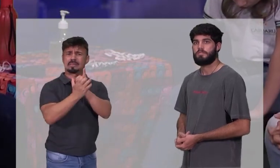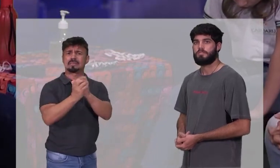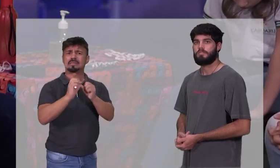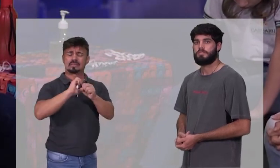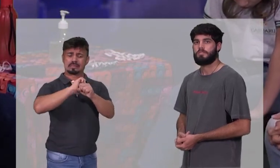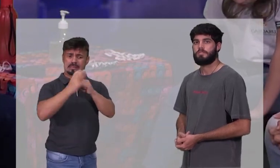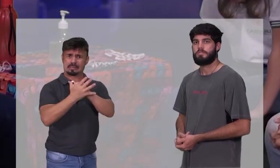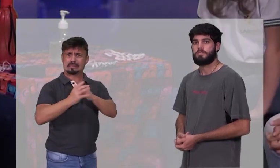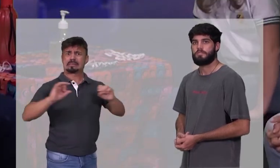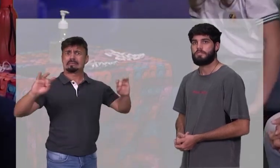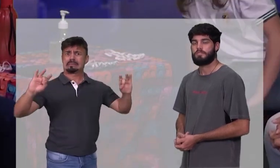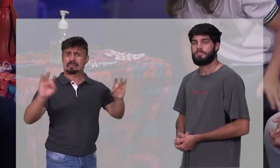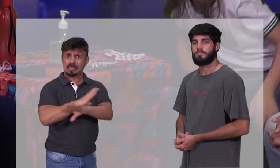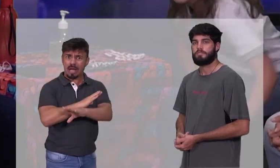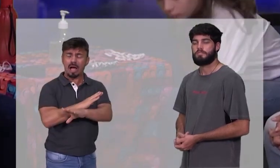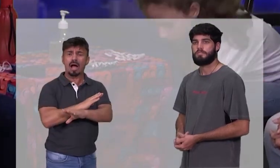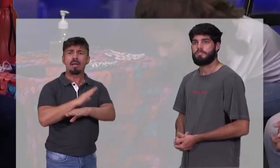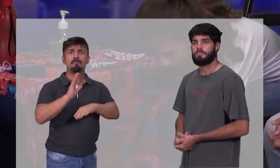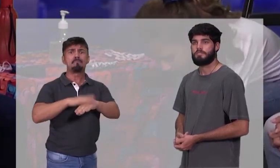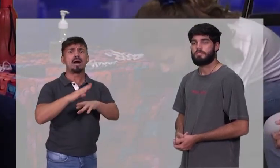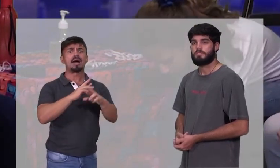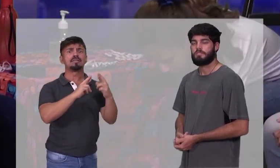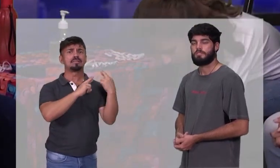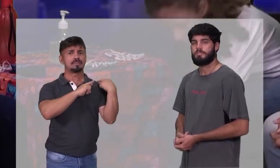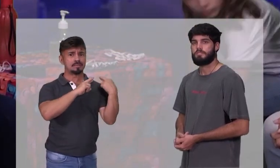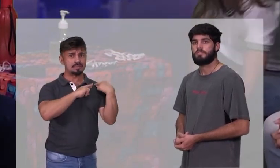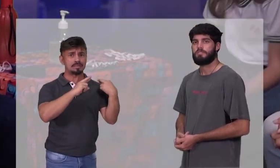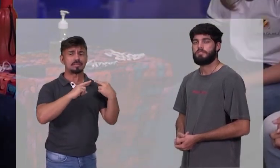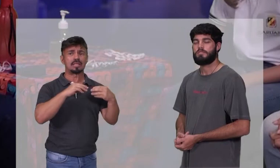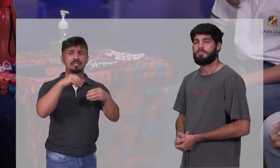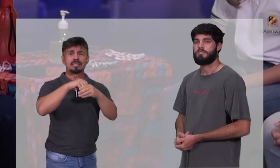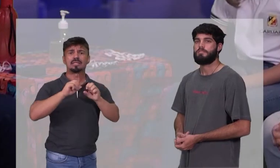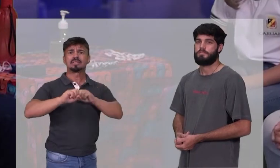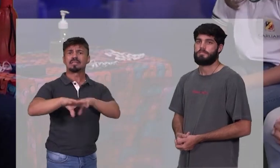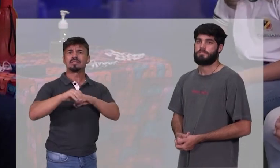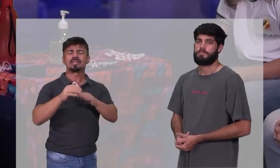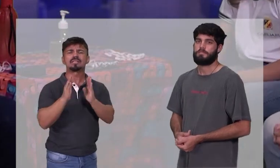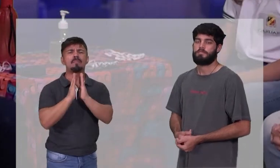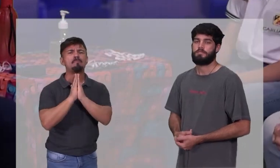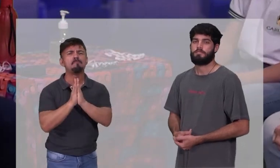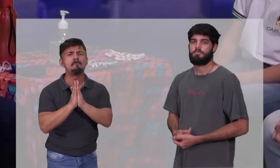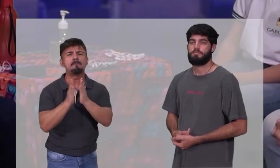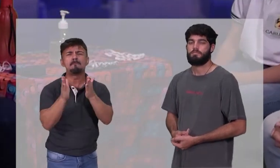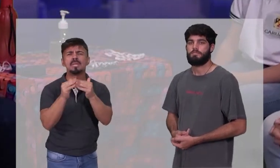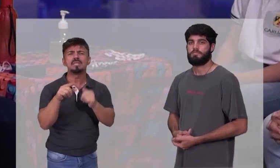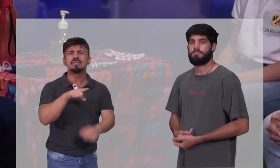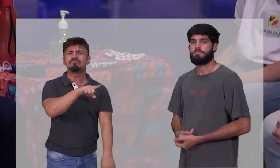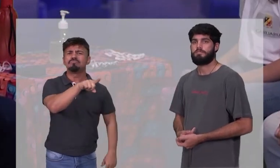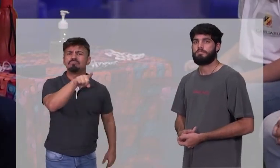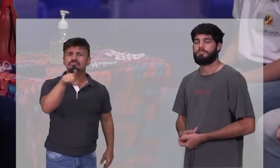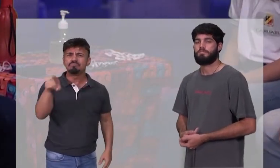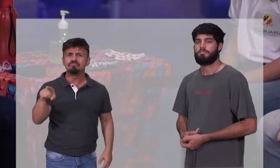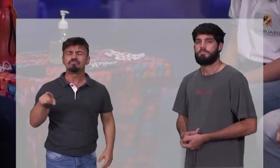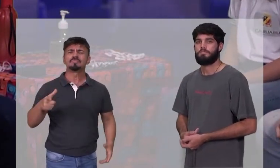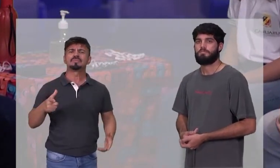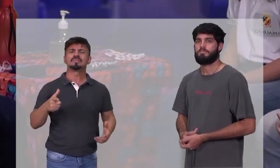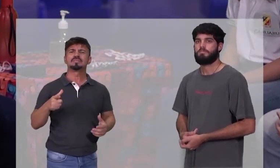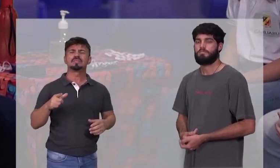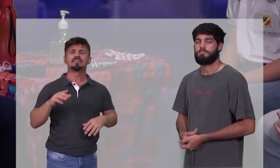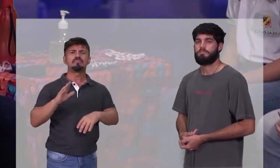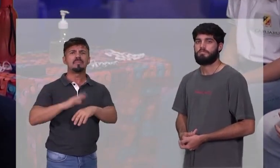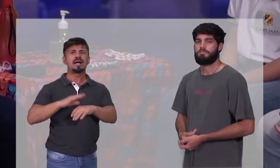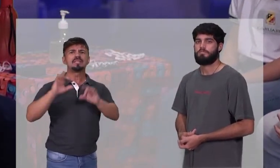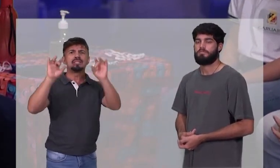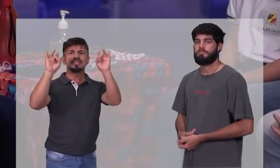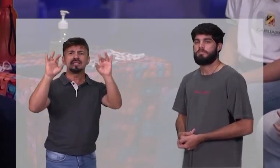acabar, o desafio vai ser ainda maior dentro da educação. Então é uma coisa que eu quero pedir para todo mundo que está assistindo, em